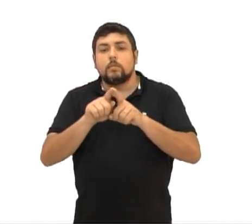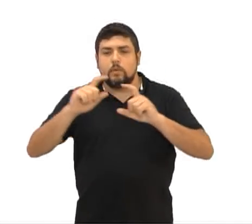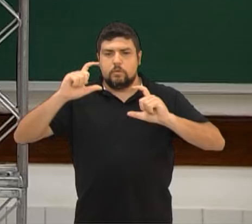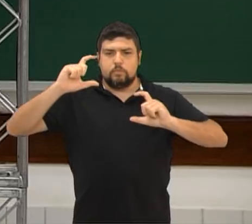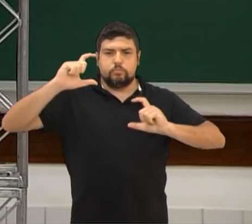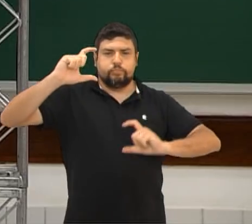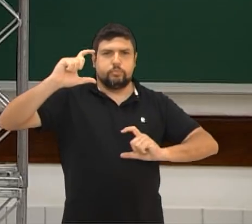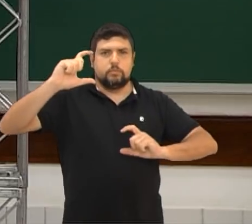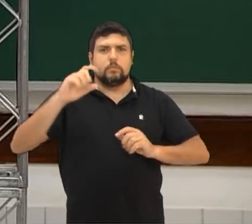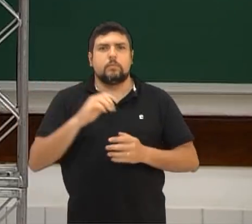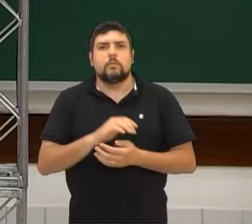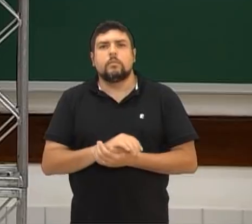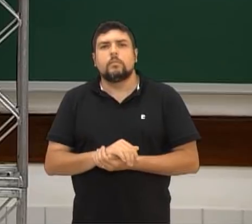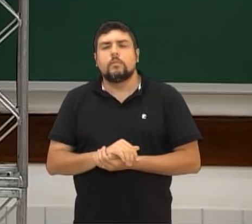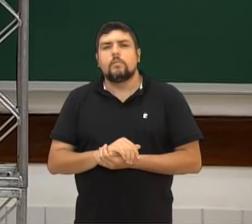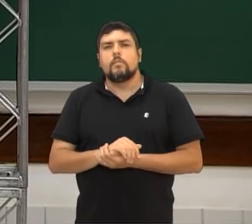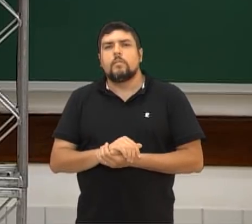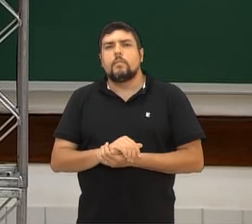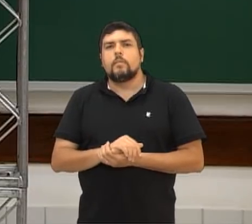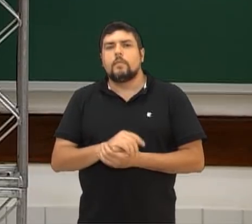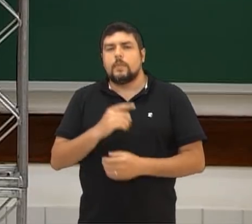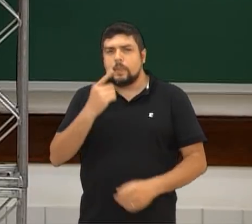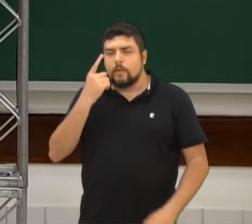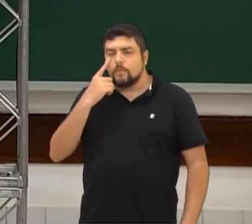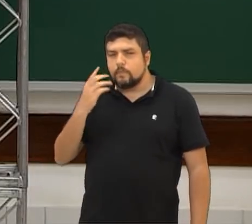Vamos resolver essa letra A? Veja aqui no quadro.